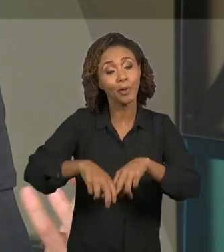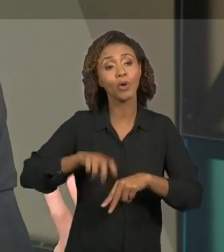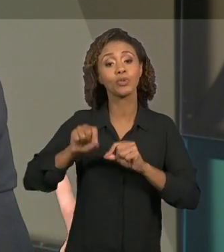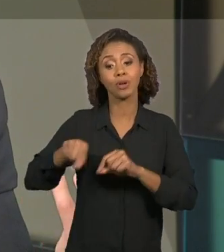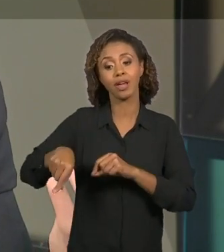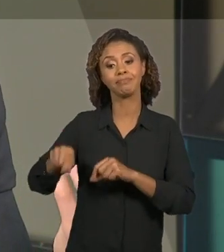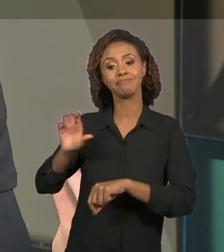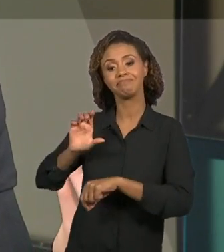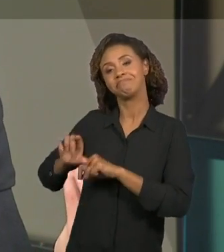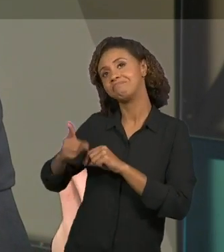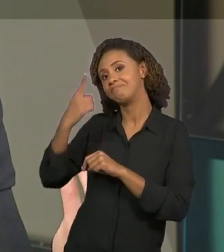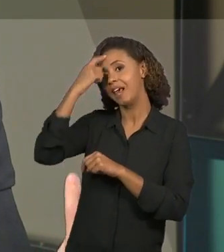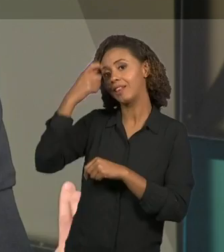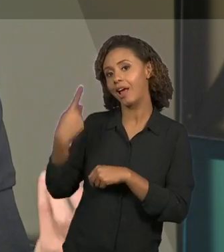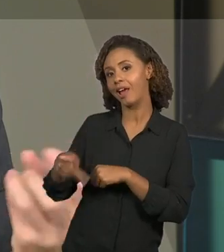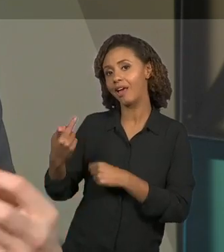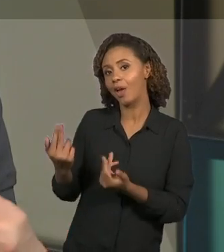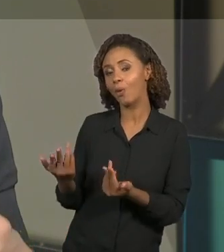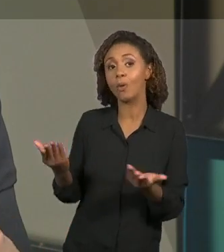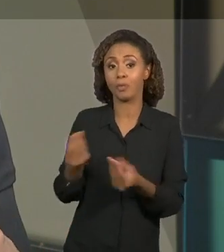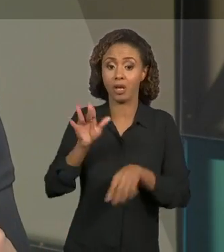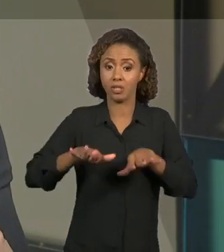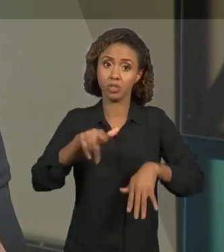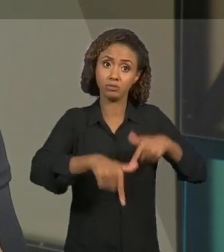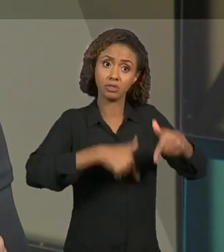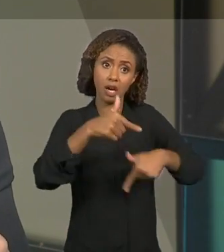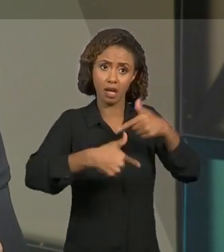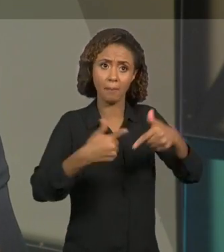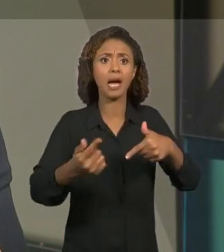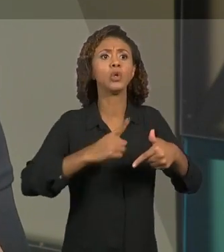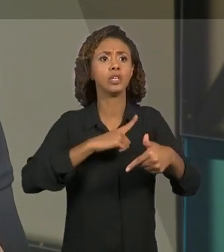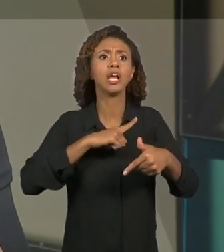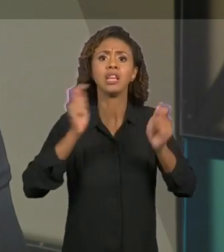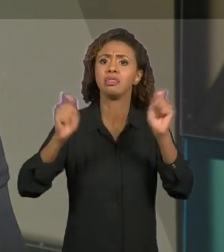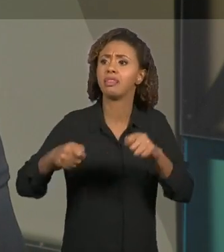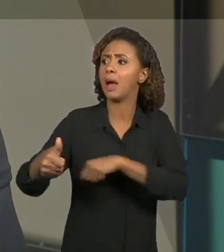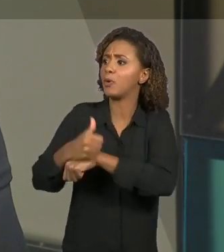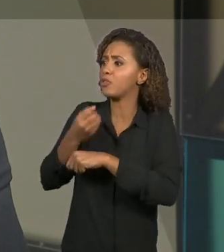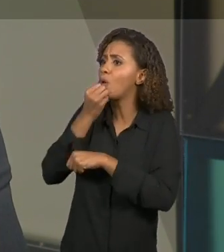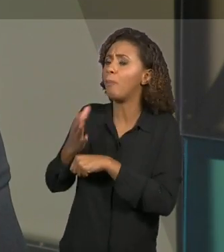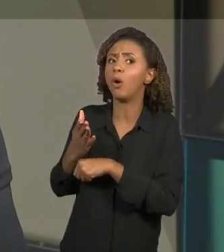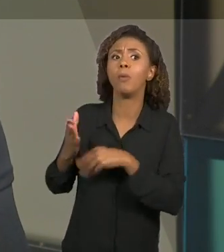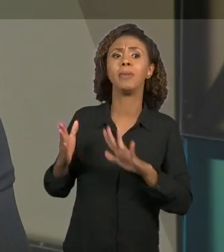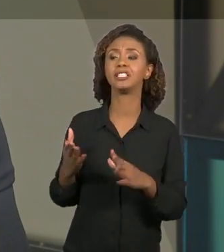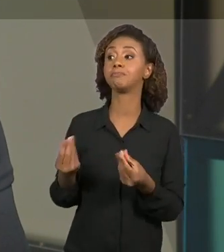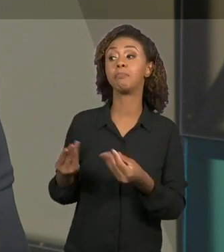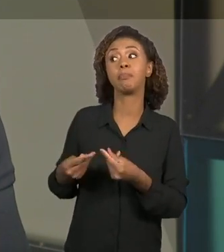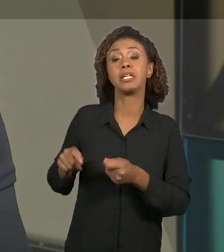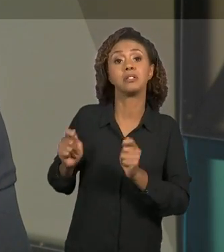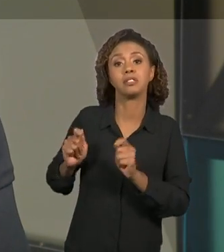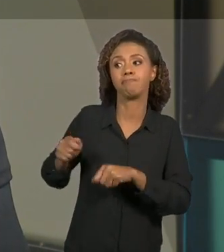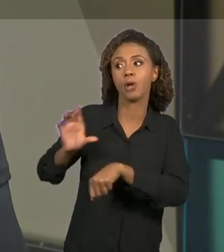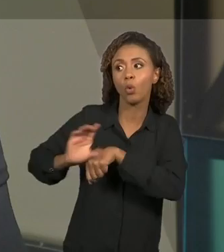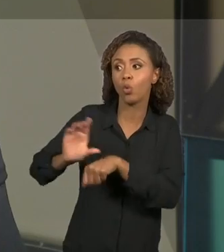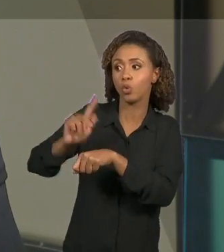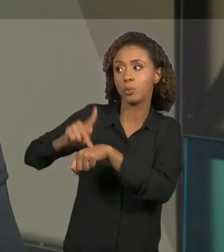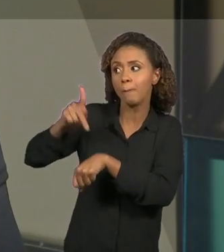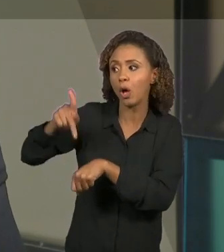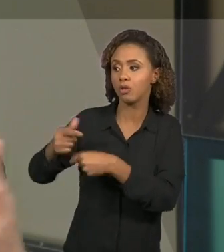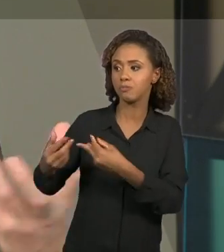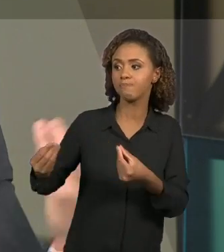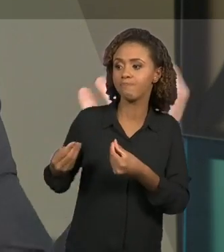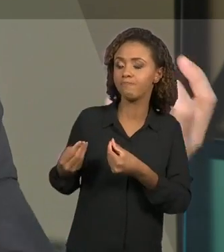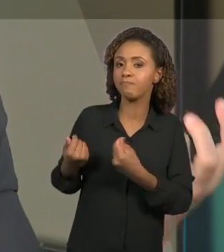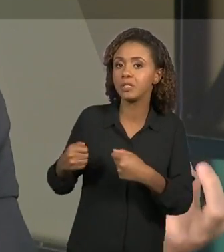como essa porque às vezes a gente tem o mercado de trabalho que é capaz de absorver bons profissionais mas busca profissionais qualificados então às vezes